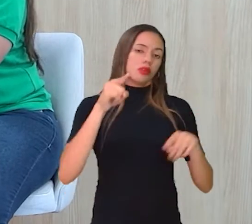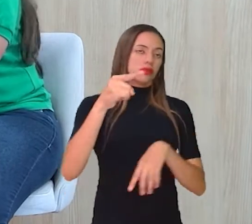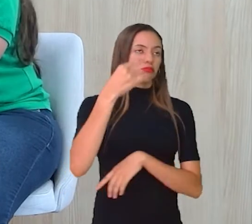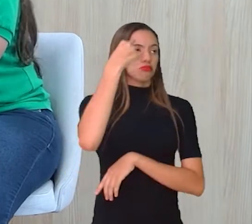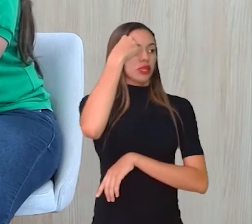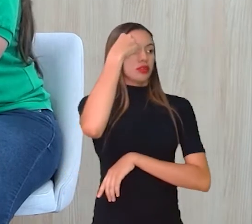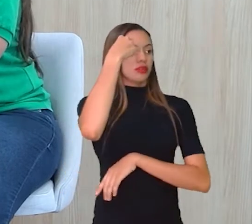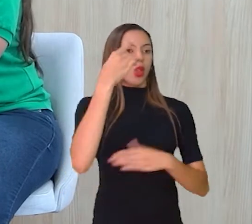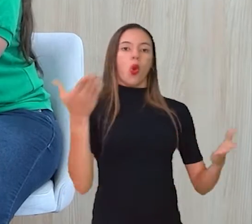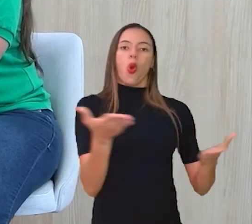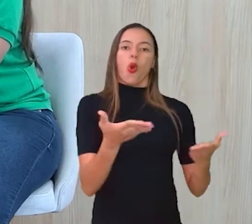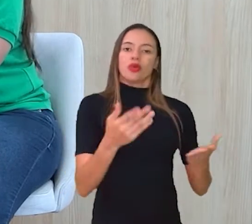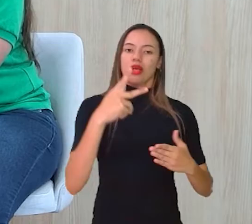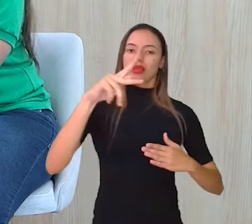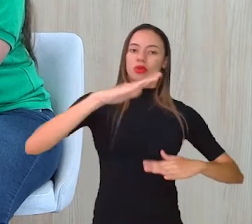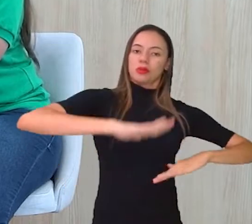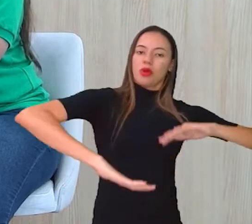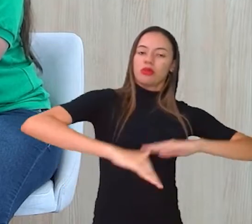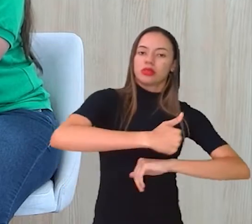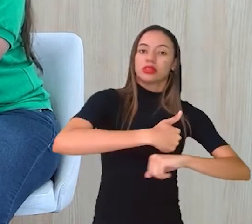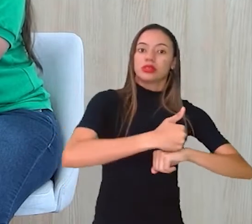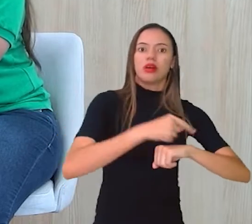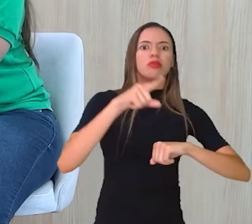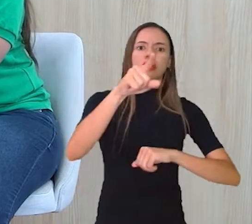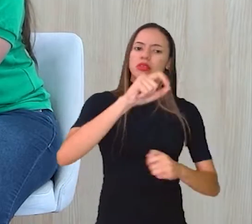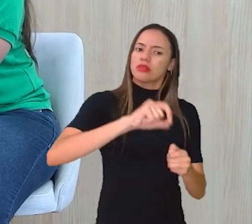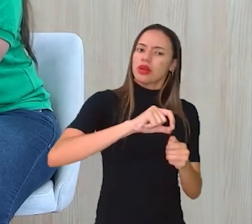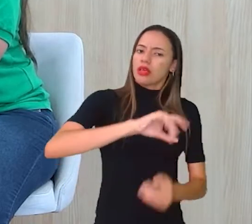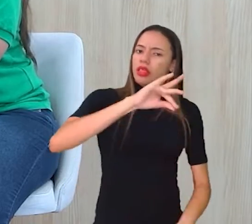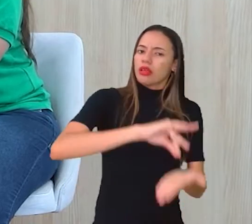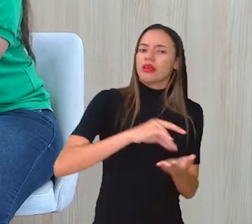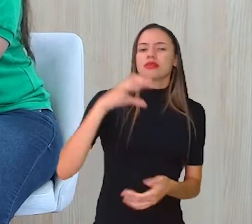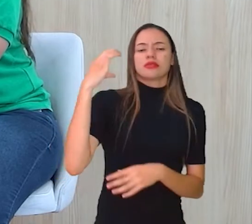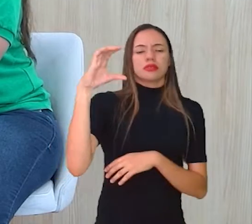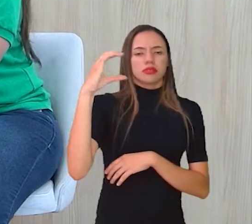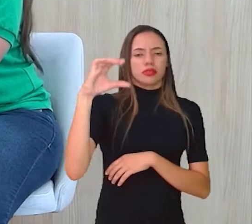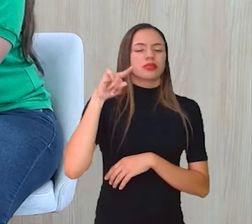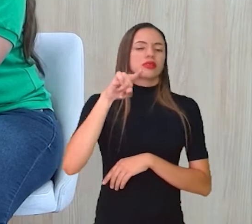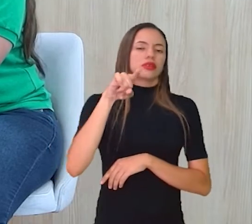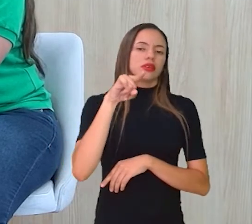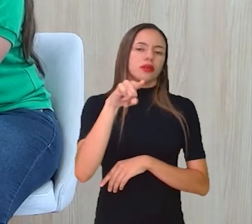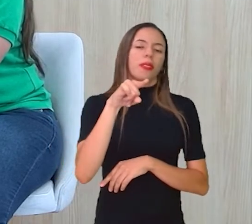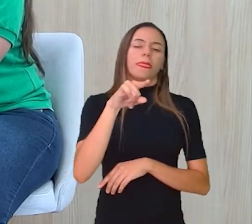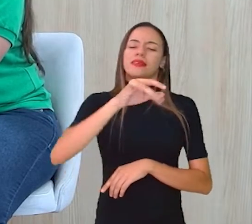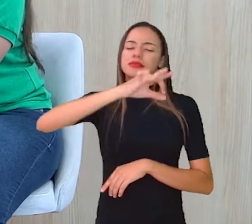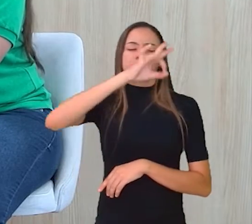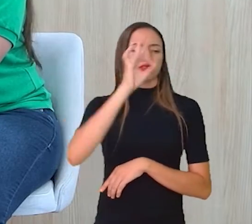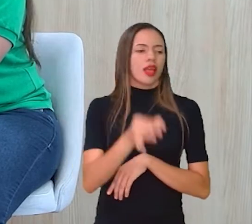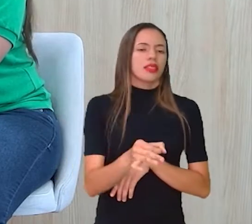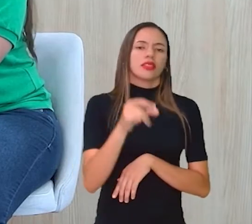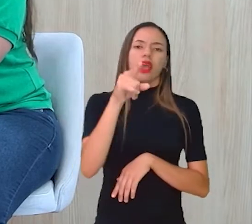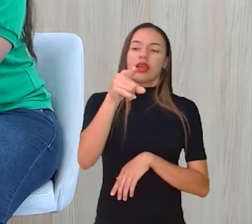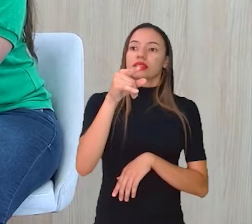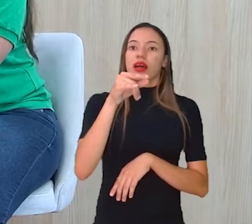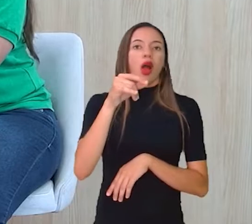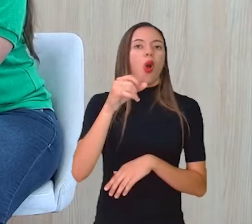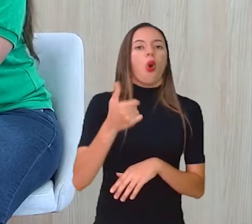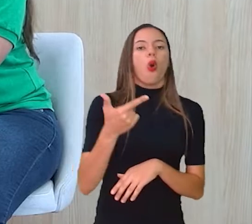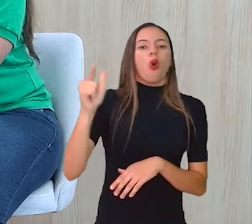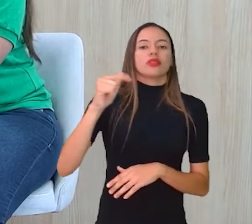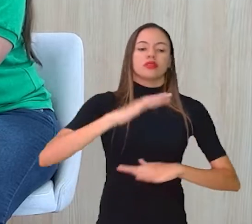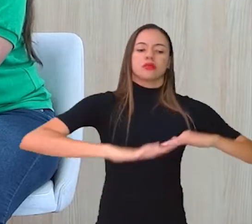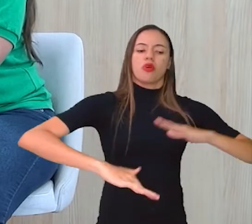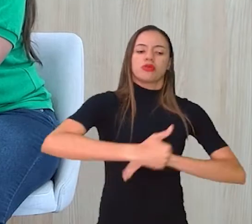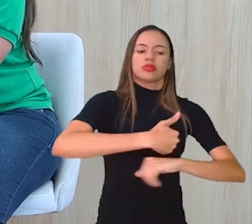pensando nela. Você está fazendo ciência e vai, com certeza, trazer novas profissões. E